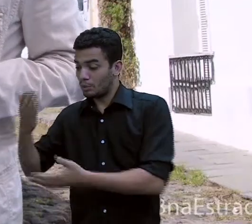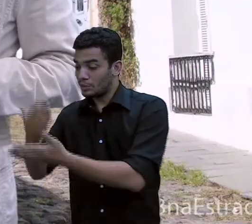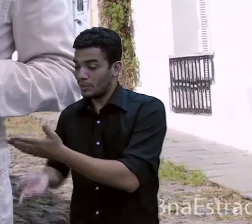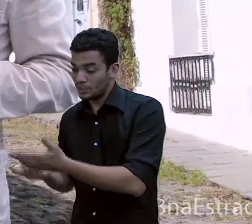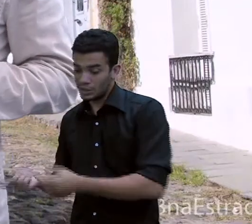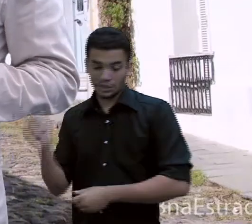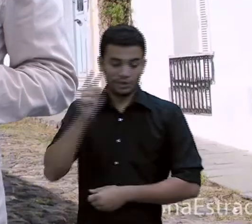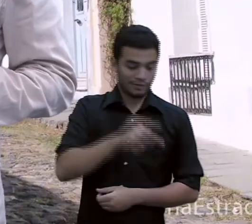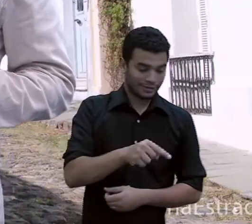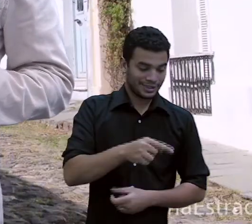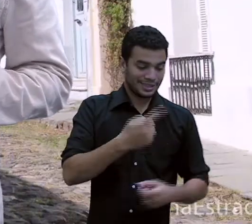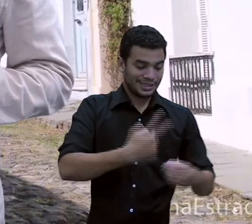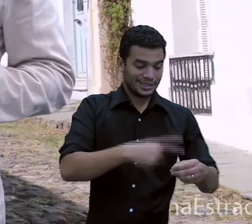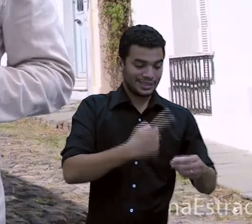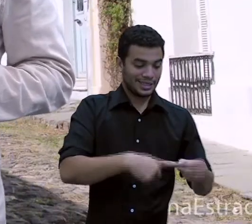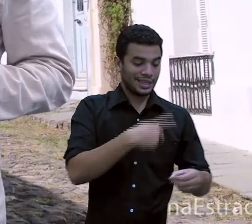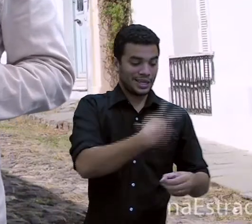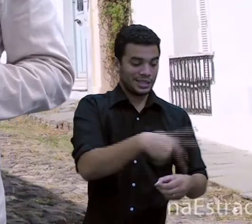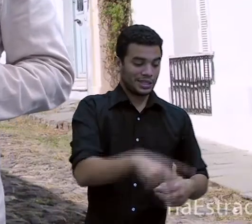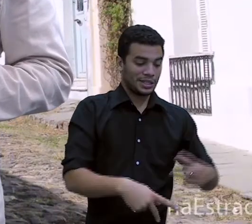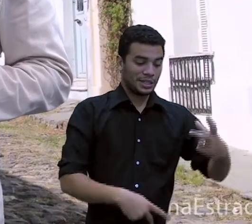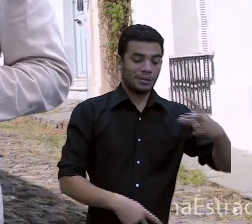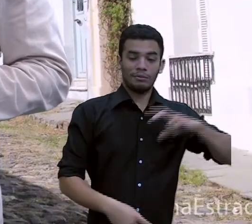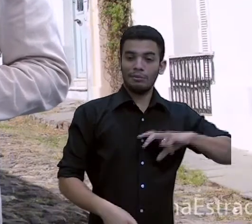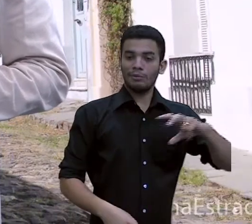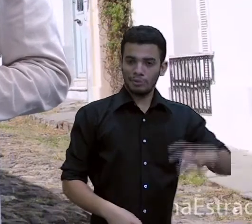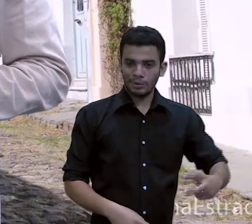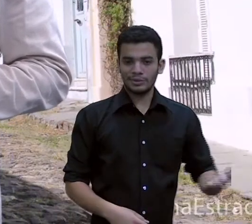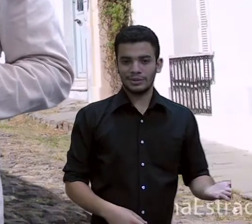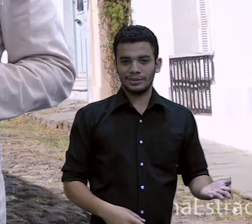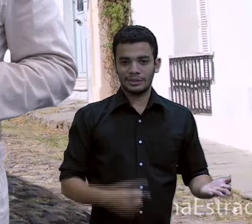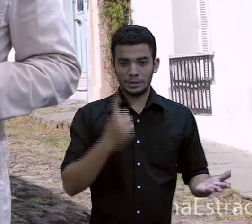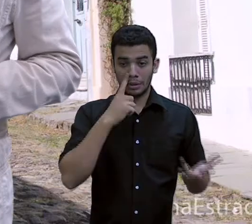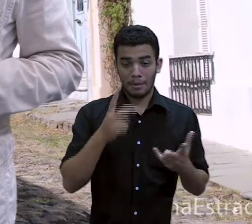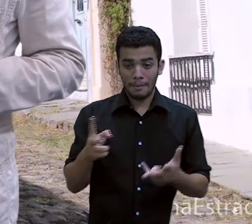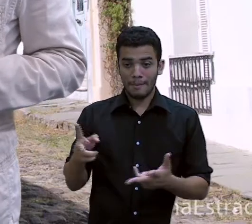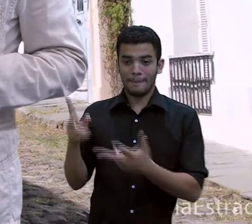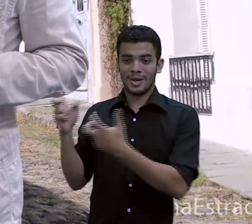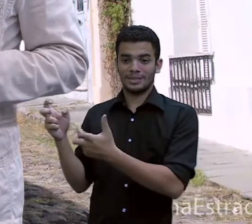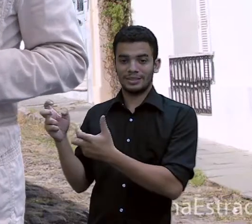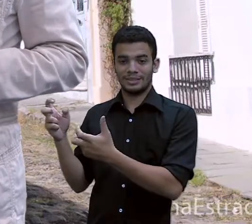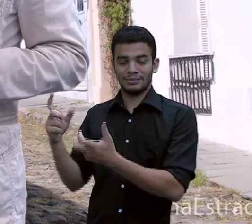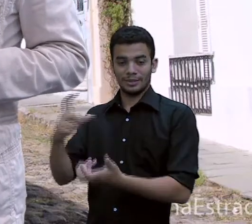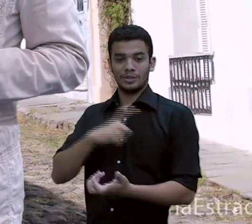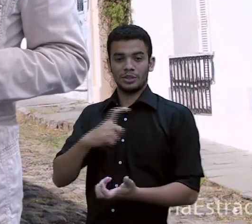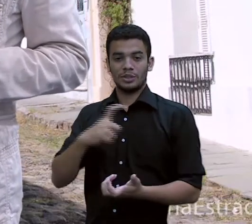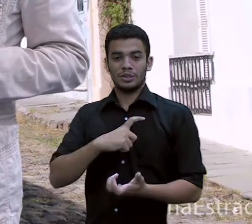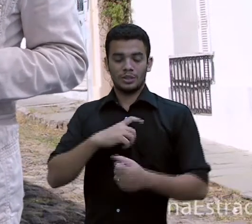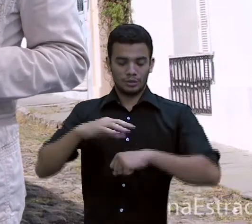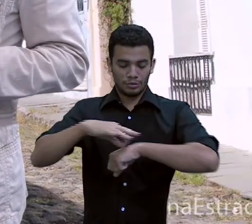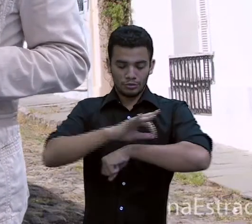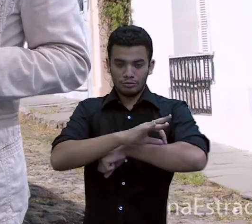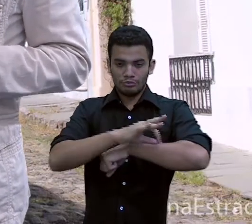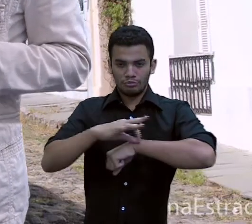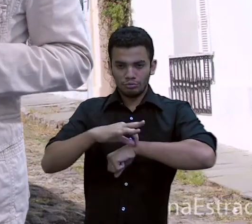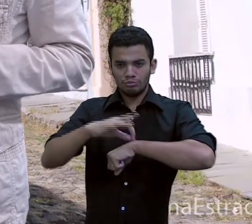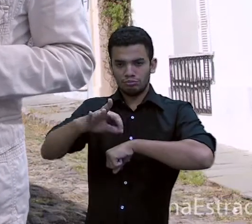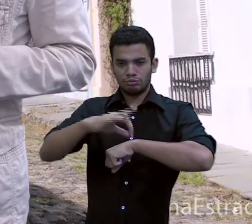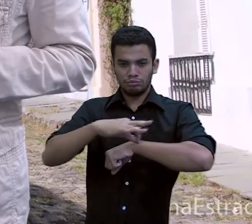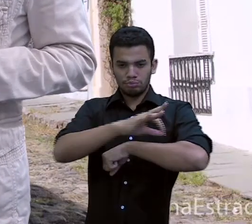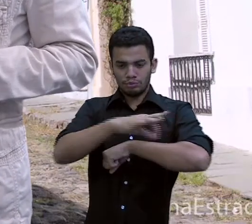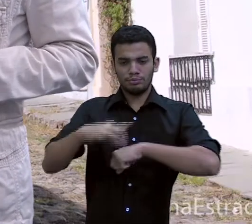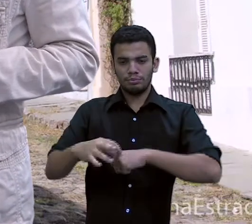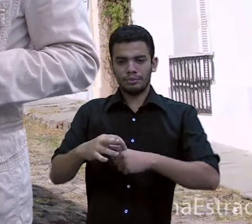hoje na arquitetura da cidade. As casas portuguesas do período colonial, de pedra e